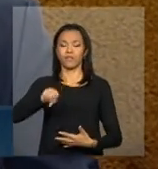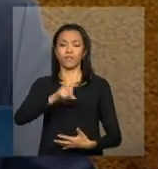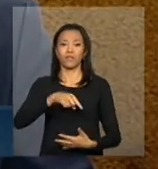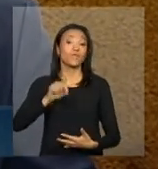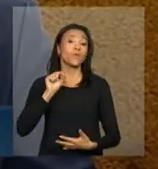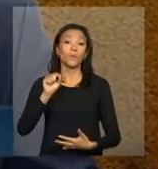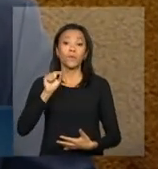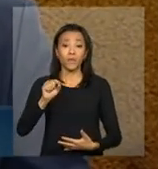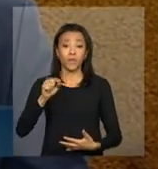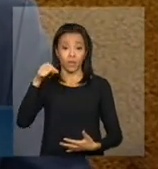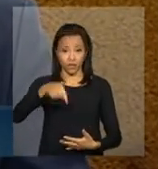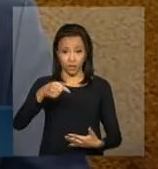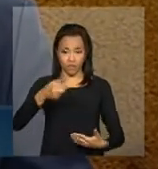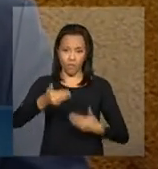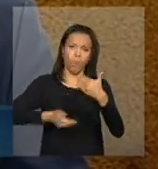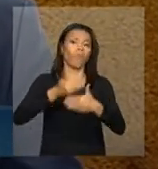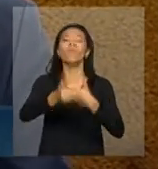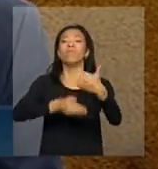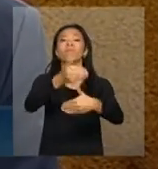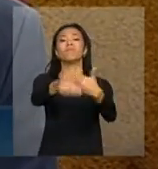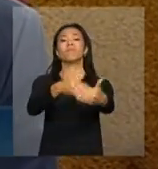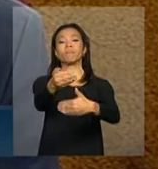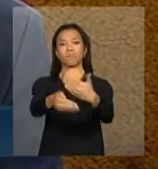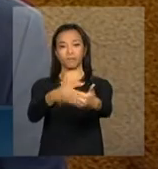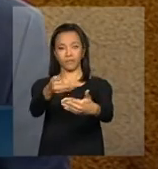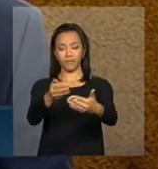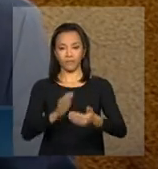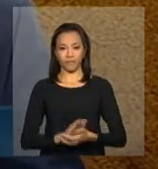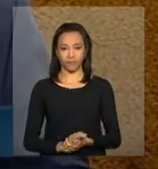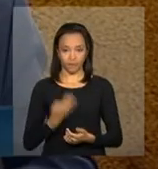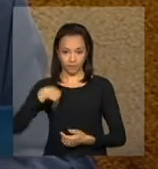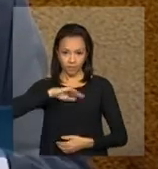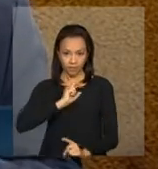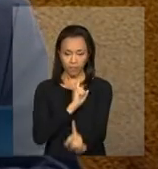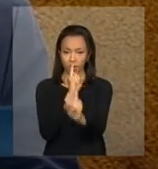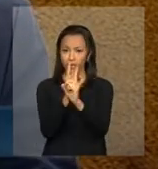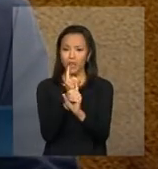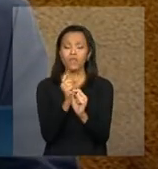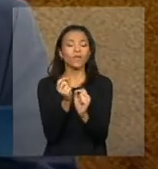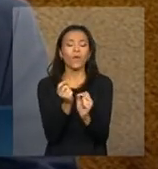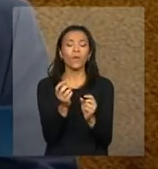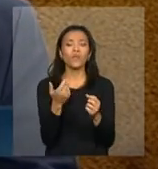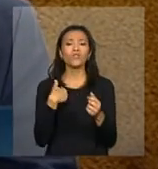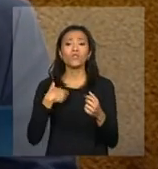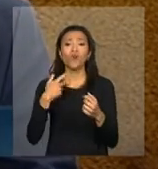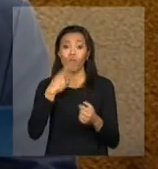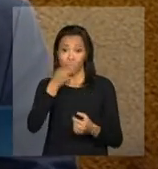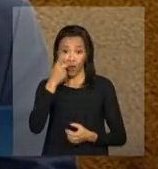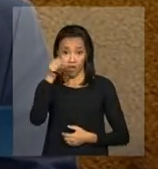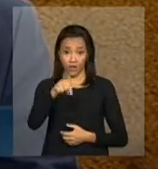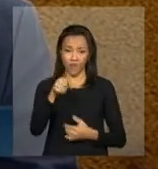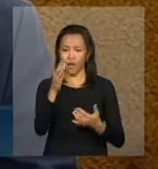desse processo de democratização do planejamento e do orçamento público nós nos encontramos. Eu queria só reforçar